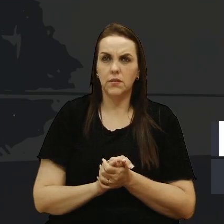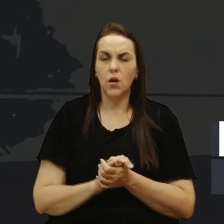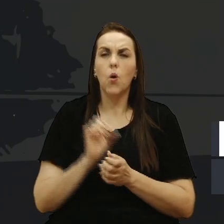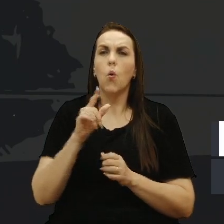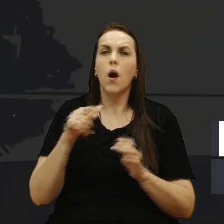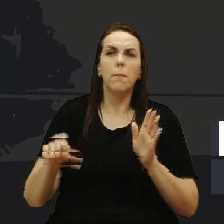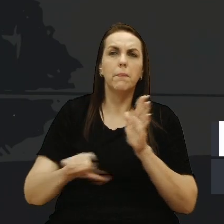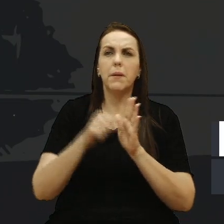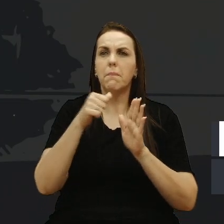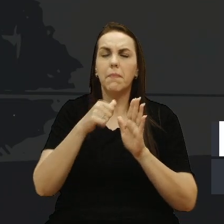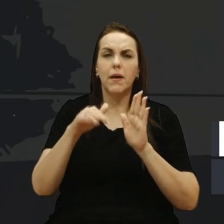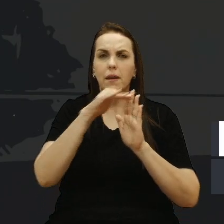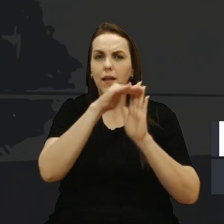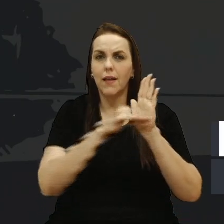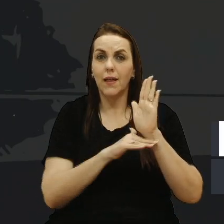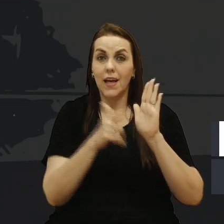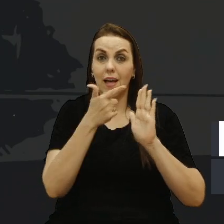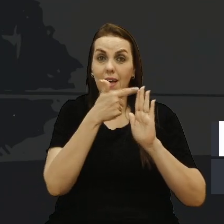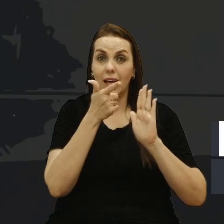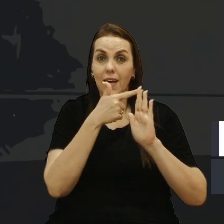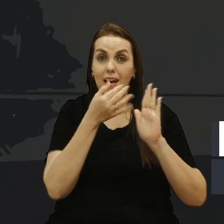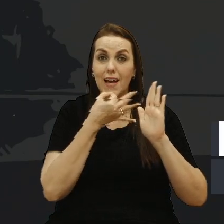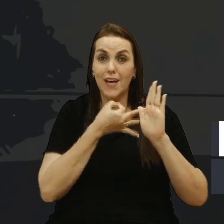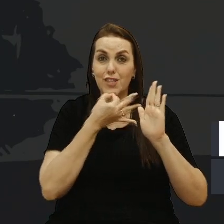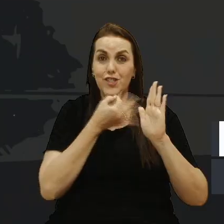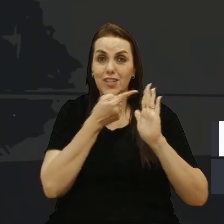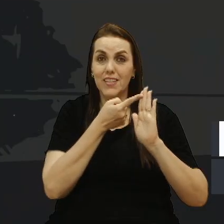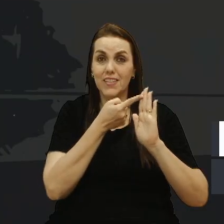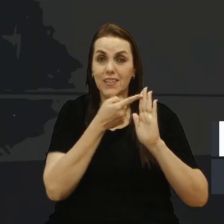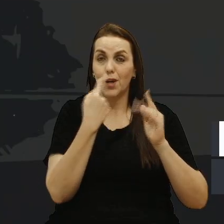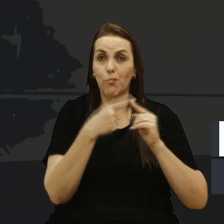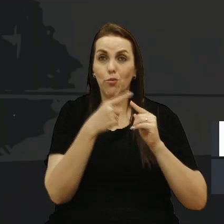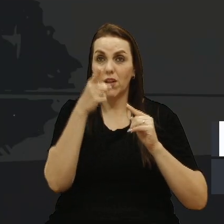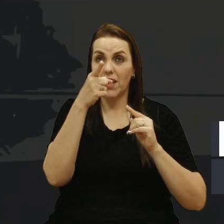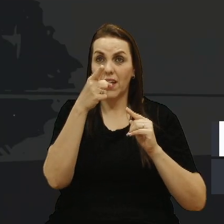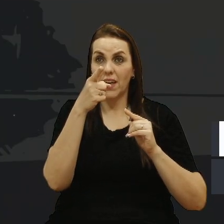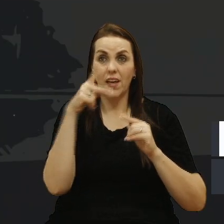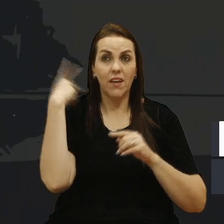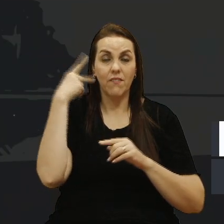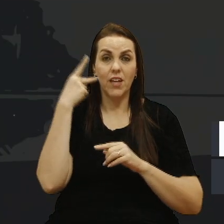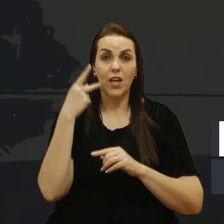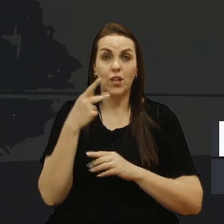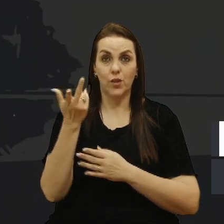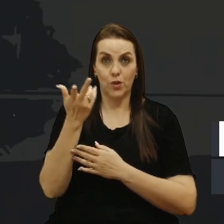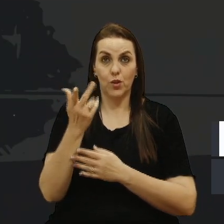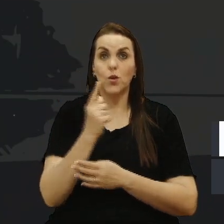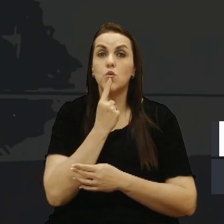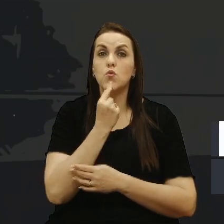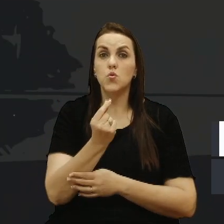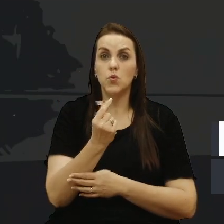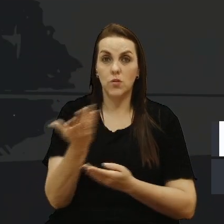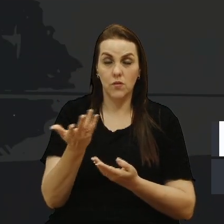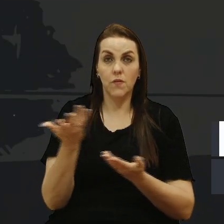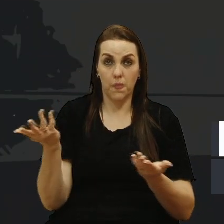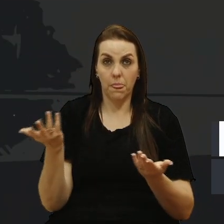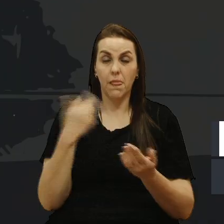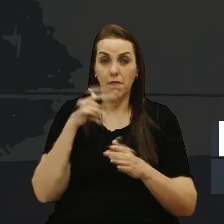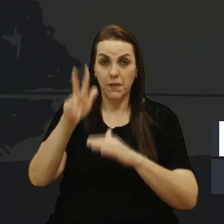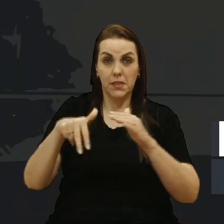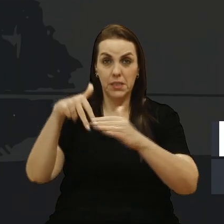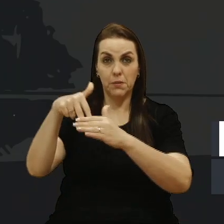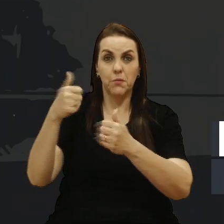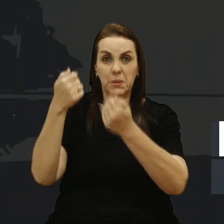lista? Caxias do Sul. Por quê? Porque o vereador João Eis está maluco e ontem veio à tribuna